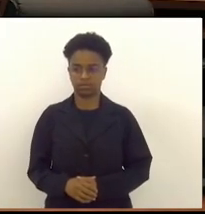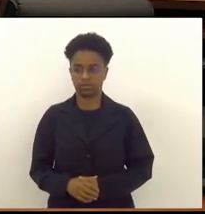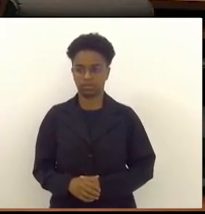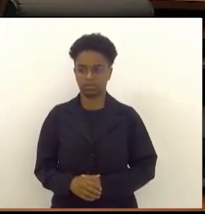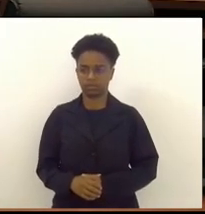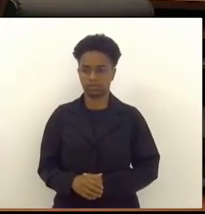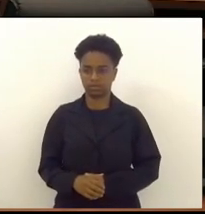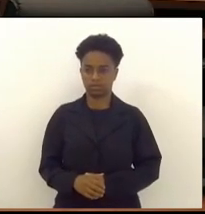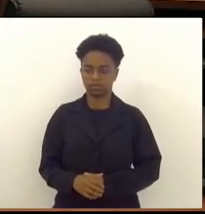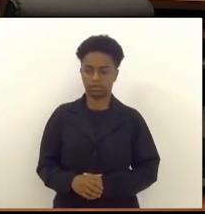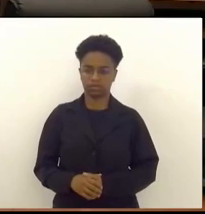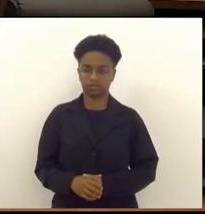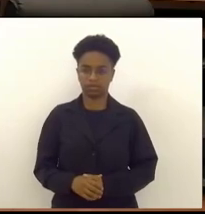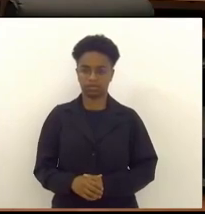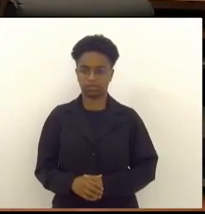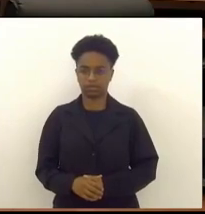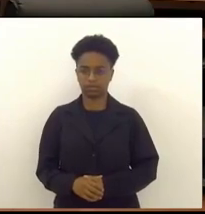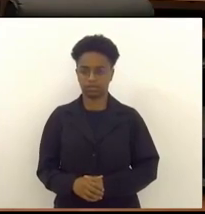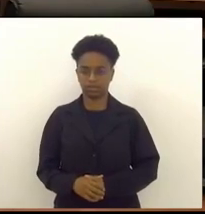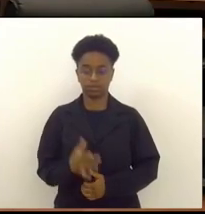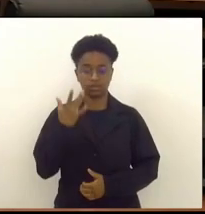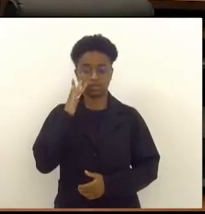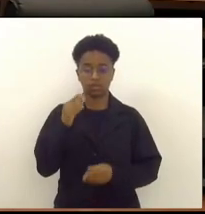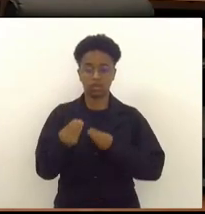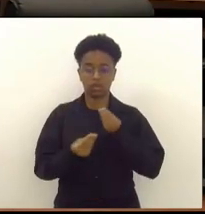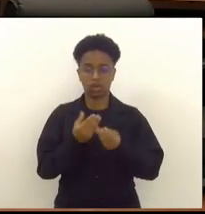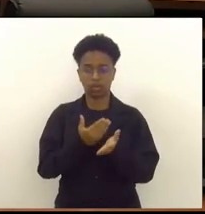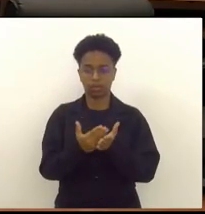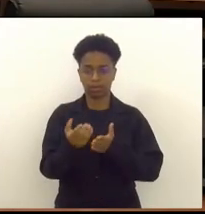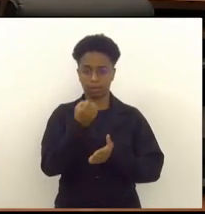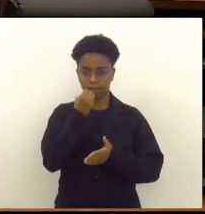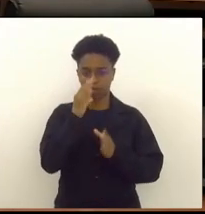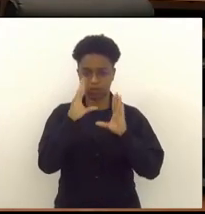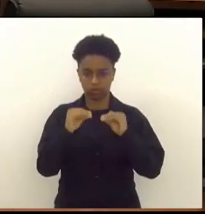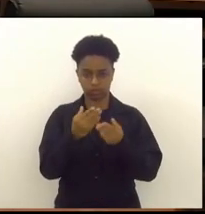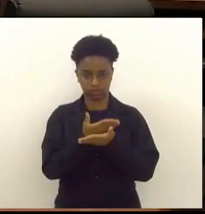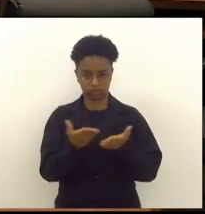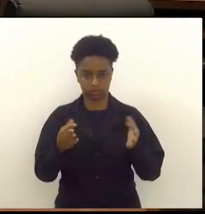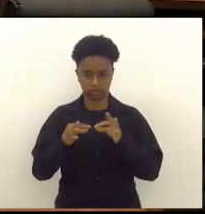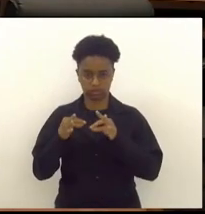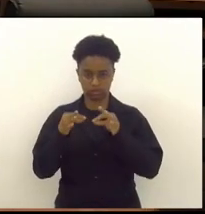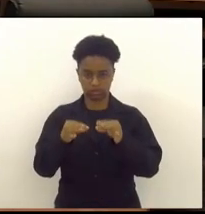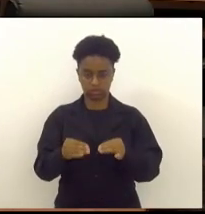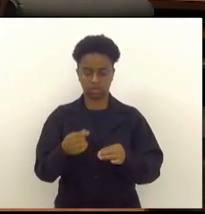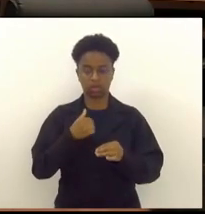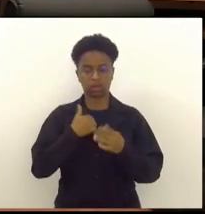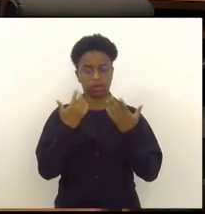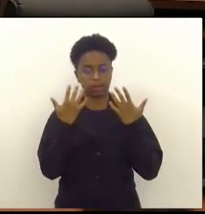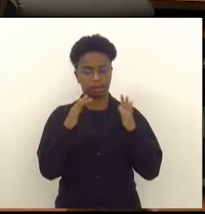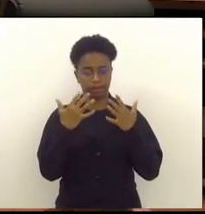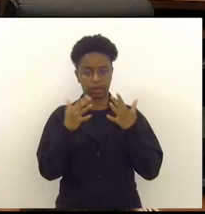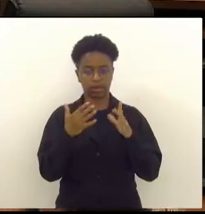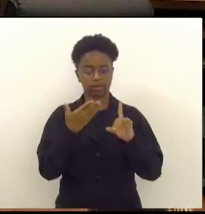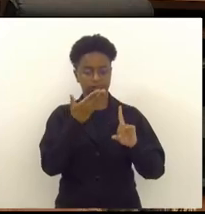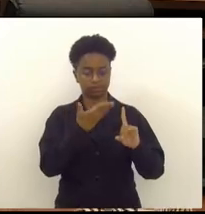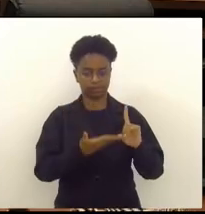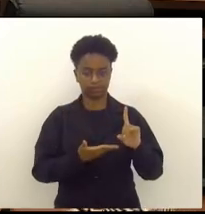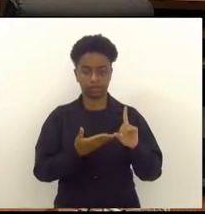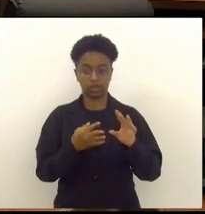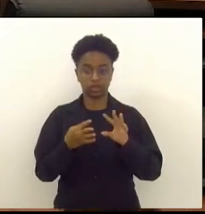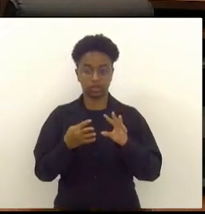Rapaz, não sei nem como começar. Boa noite a todos. Quero parabéns a todos na pessoa